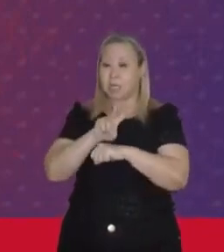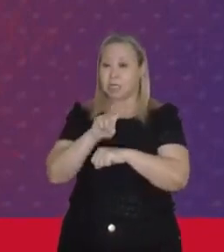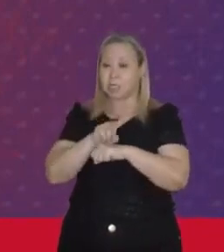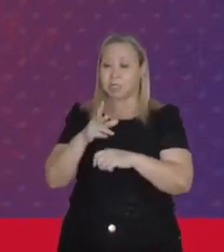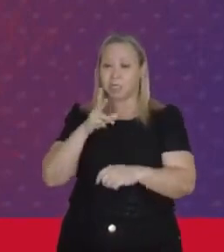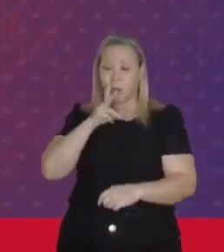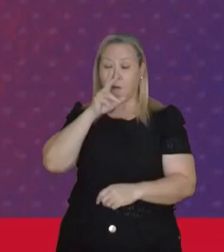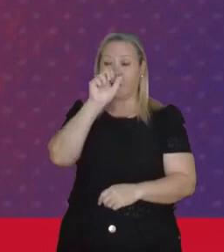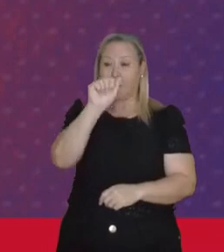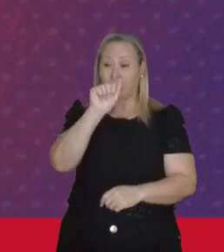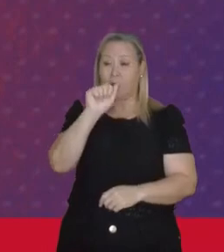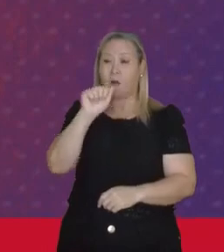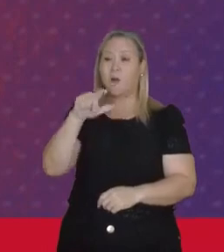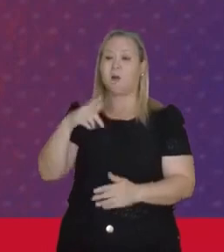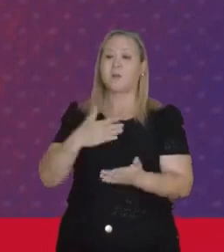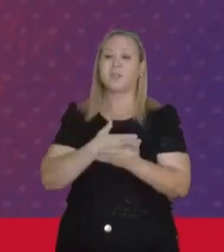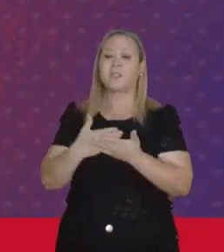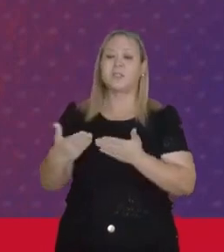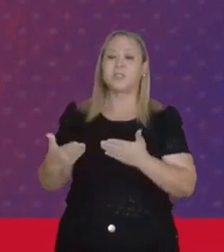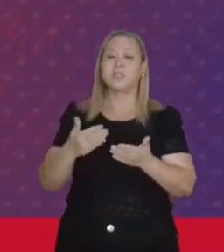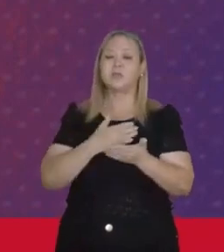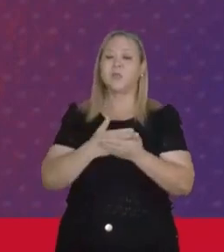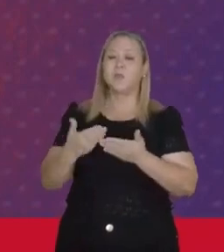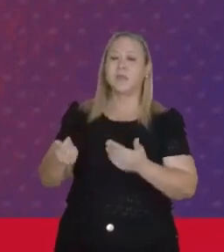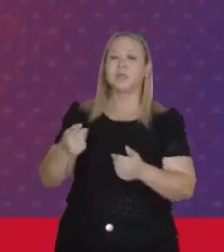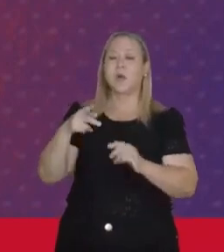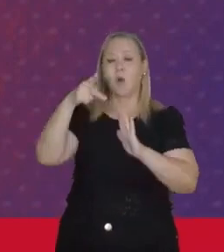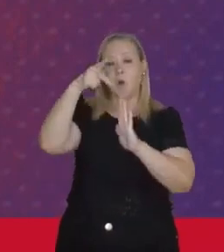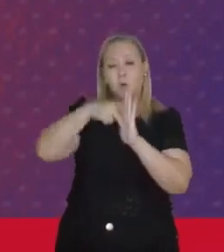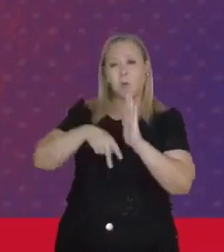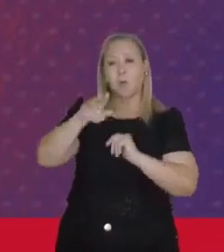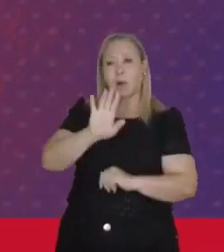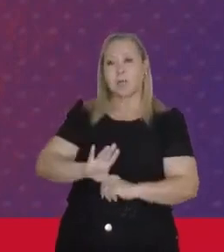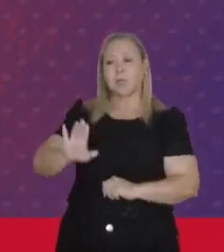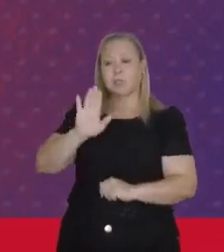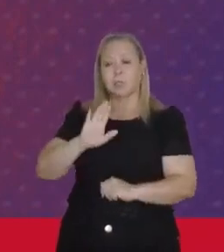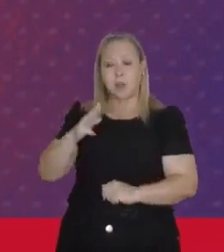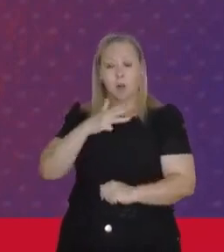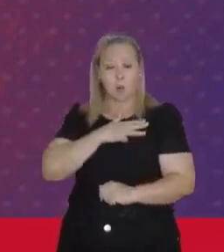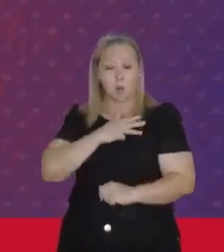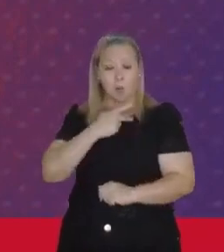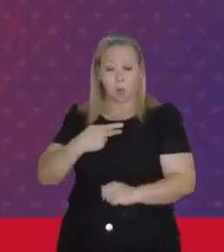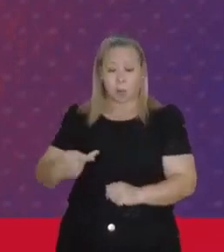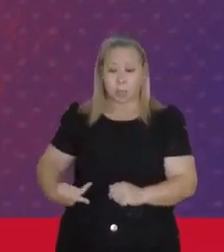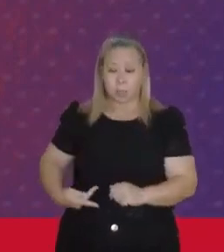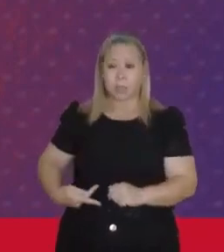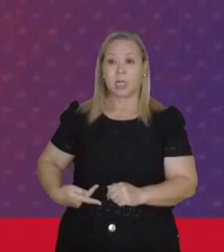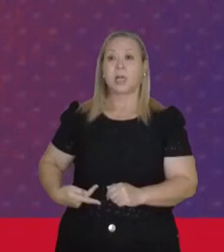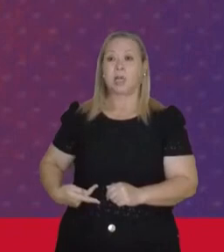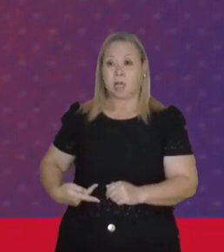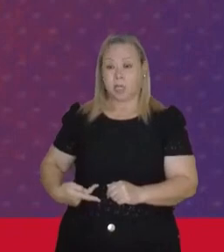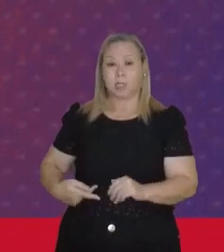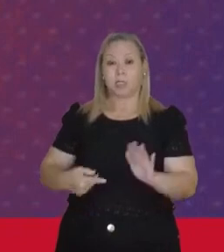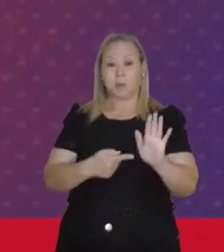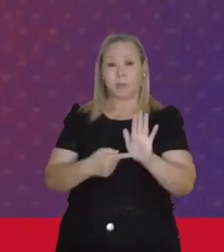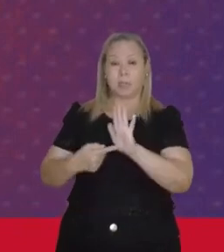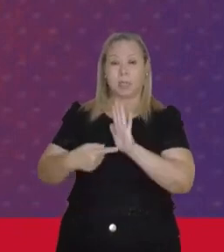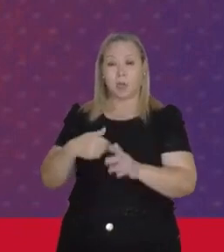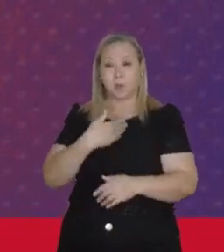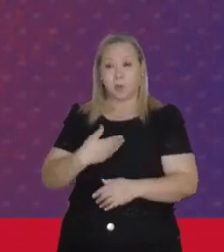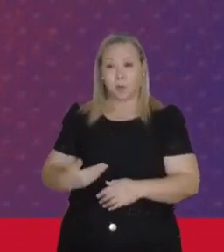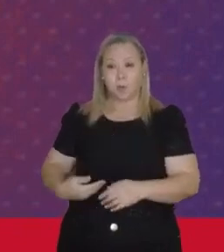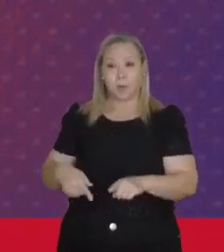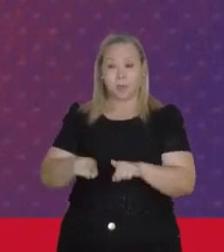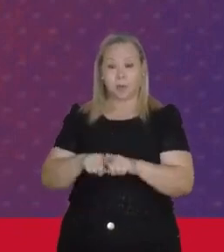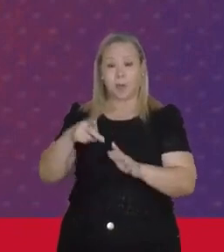que, desde que a gente lançou o Plano Nacional, o presidente Lula apresentou para o presidente Itamar o plano, né, no governo paralelo, o